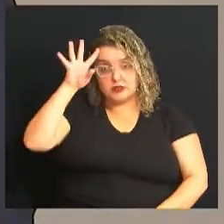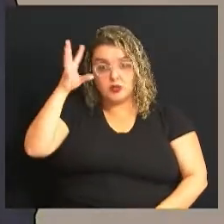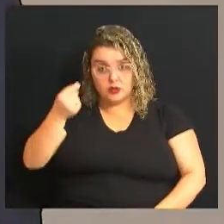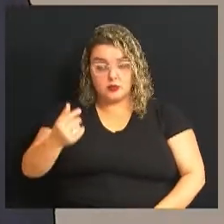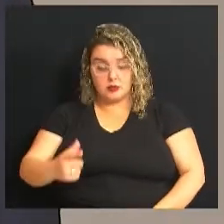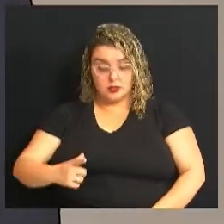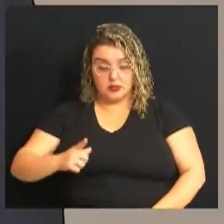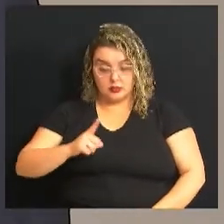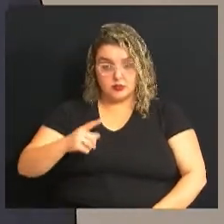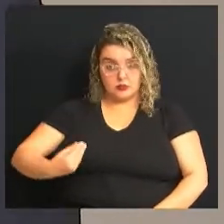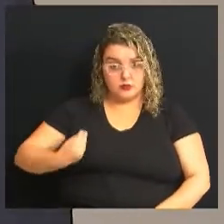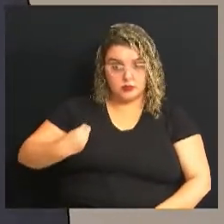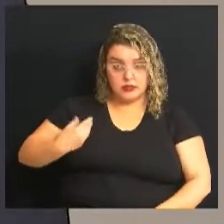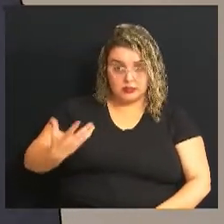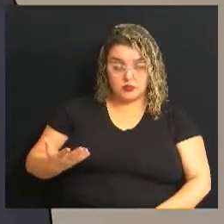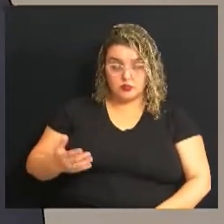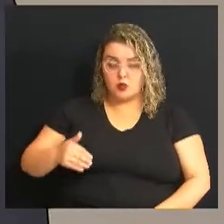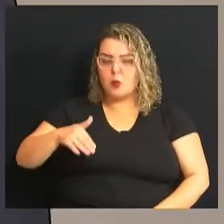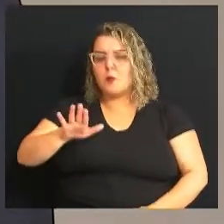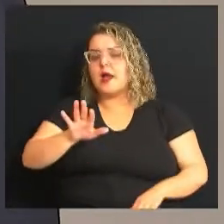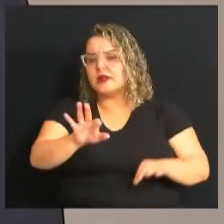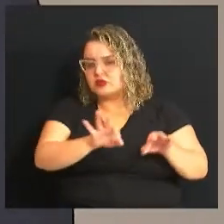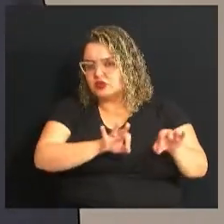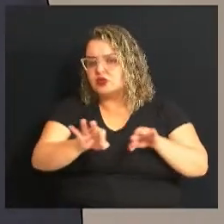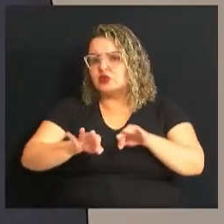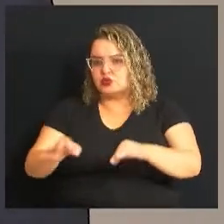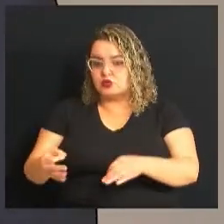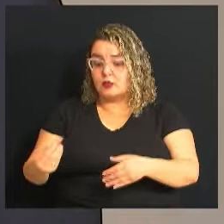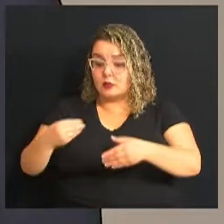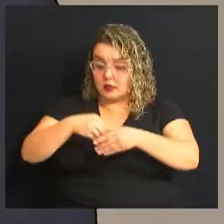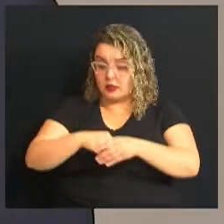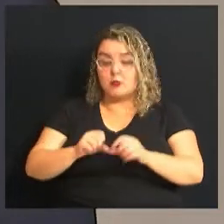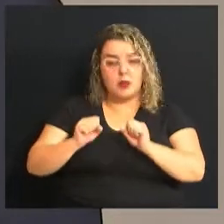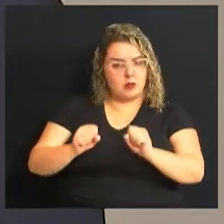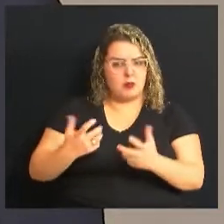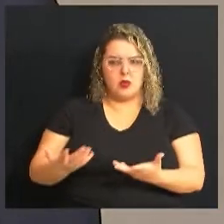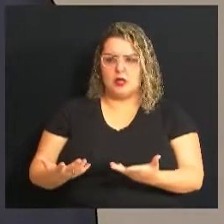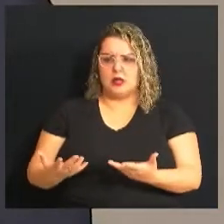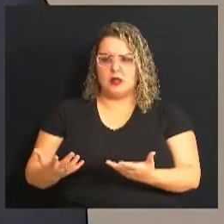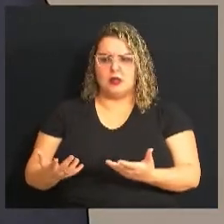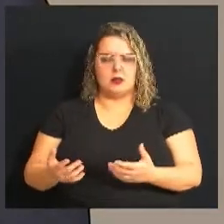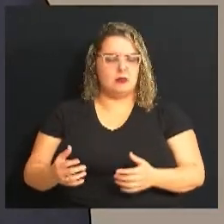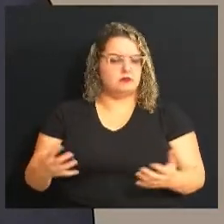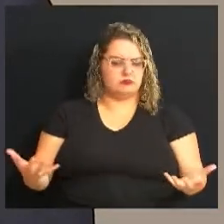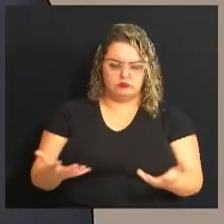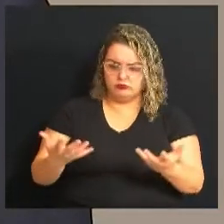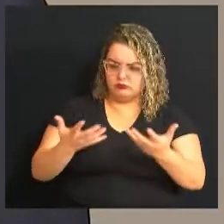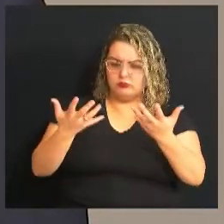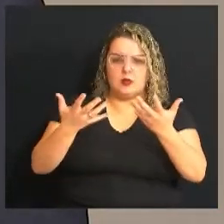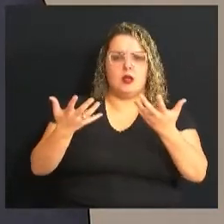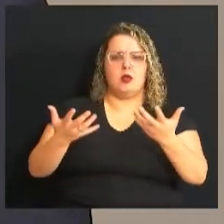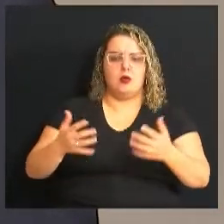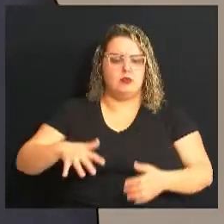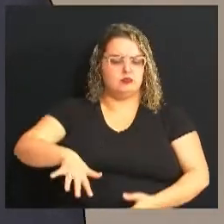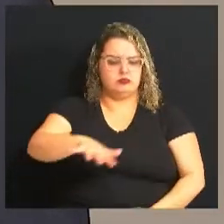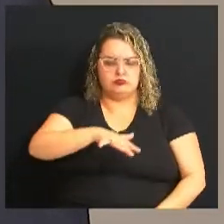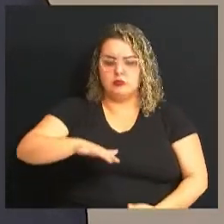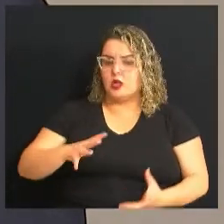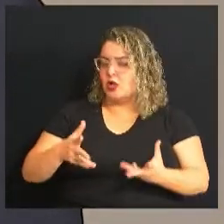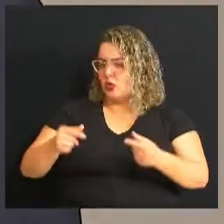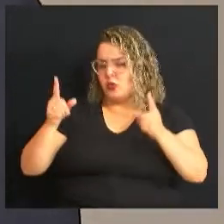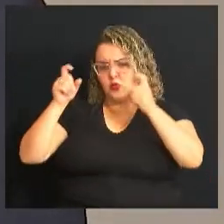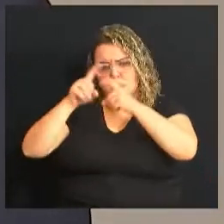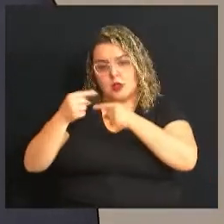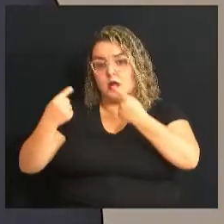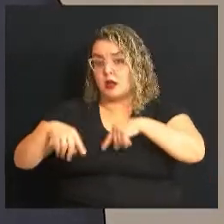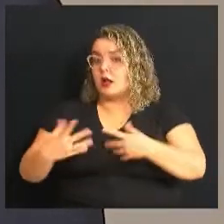passando, seja mais organizada internamente para poder enfrentar o mercado, as dificuldades todas que acontecem e os